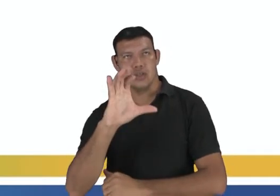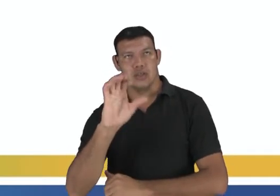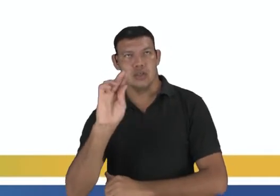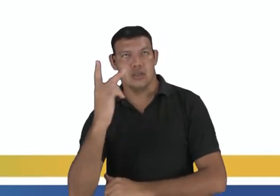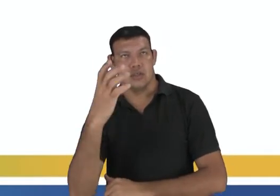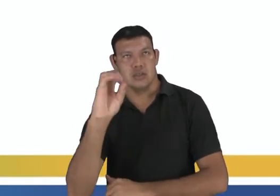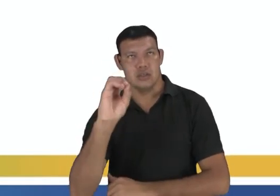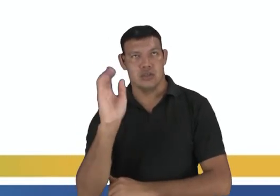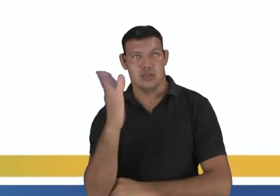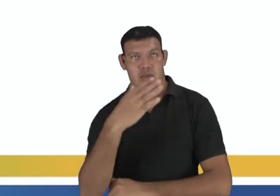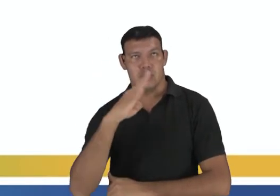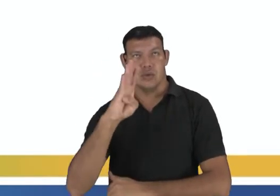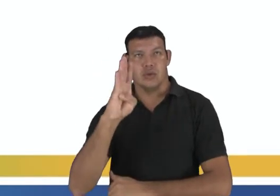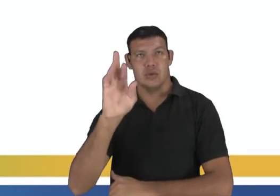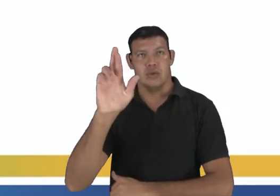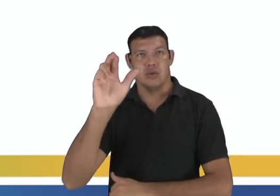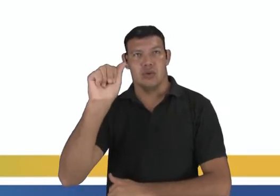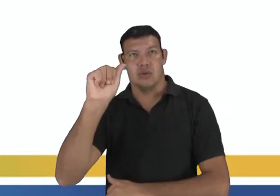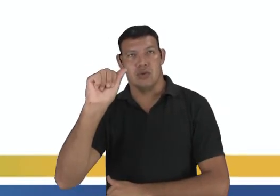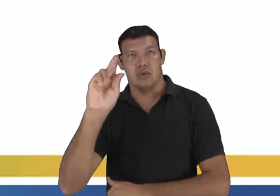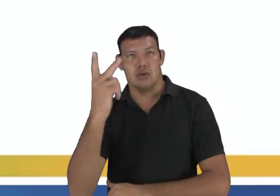sistema ticônico, ele fez